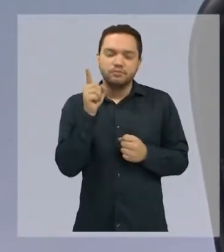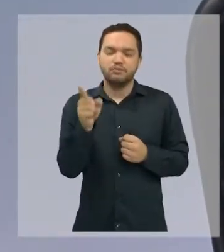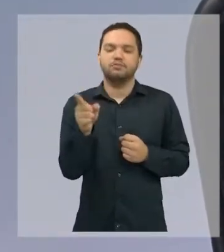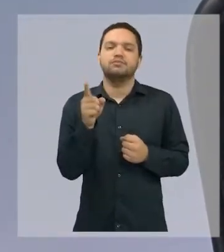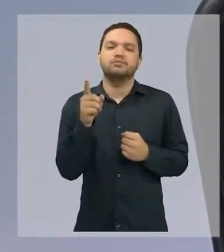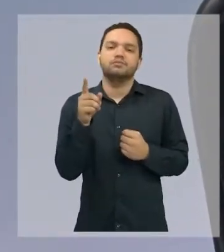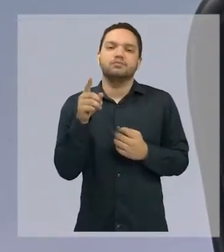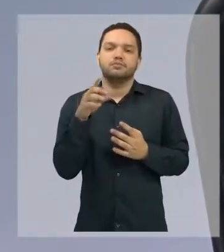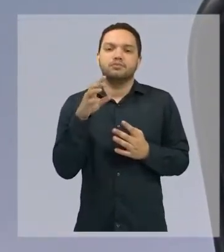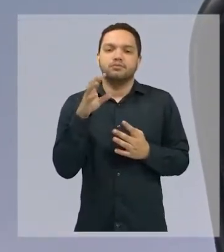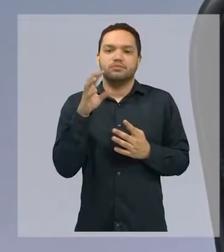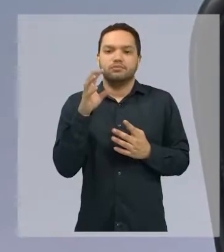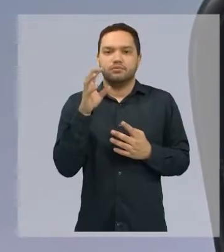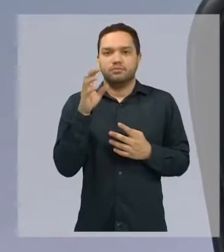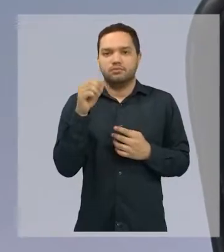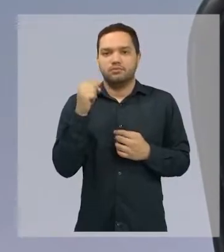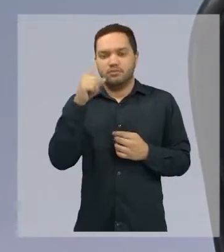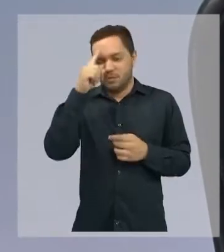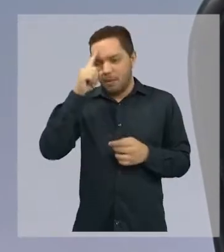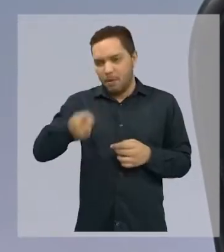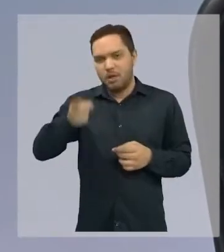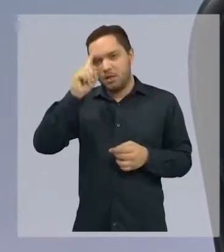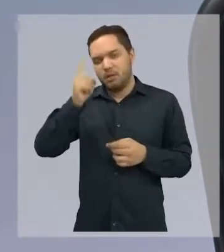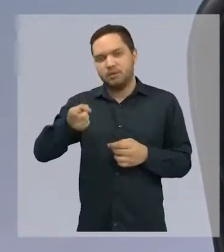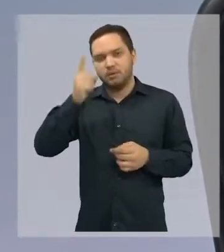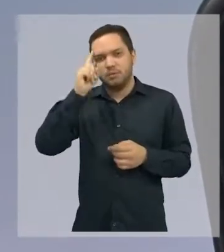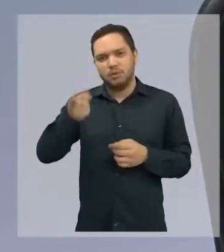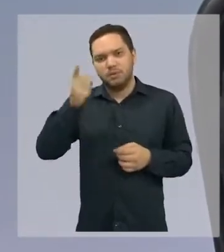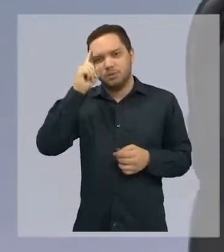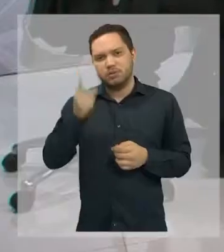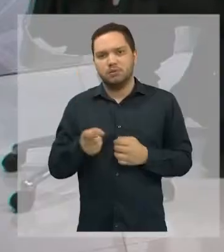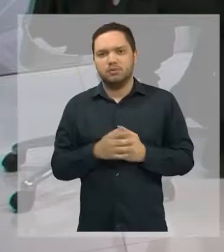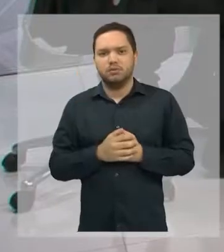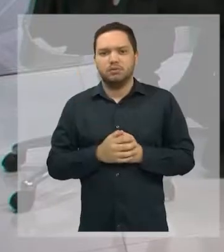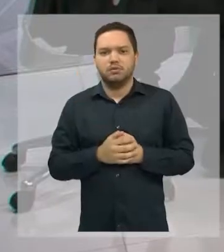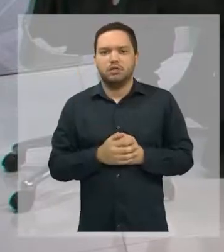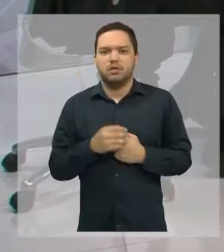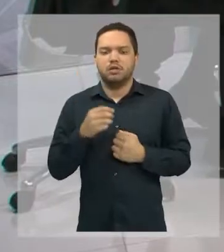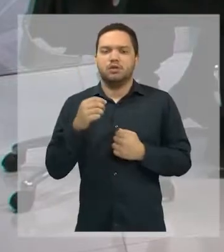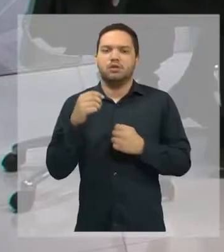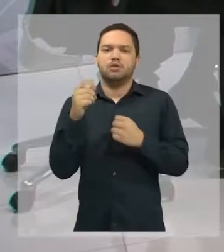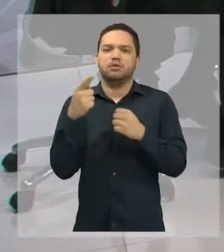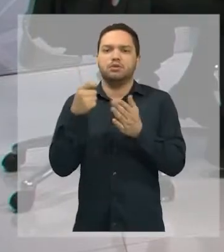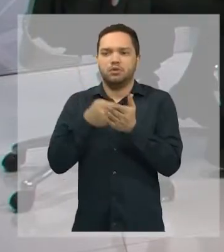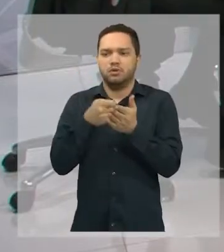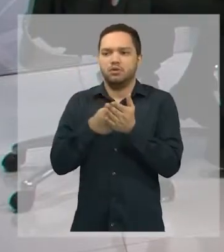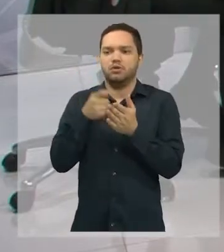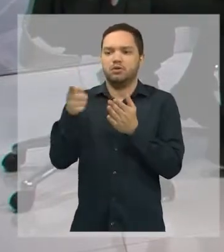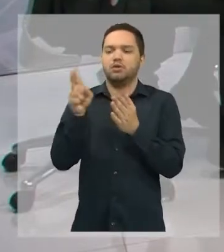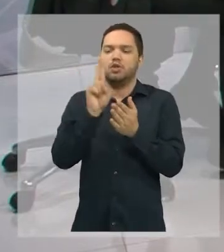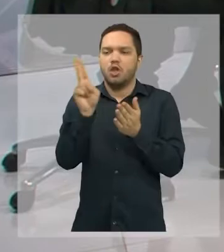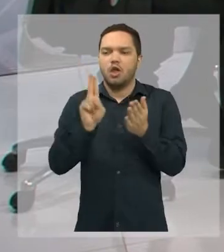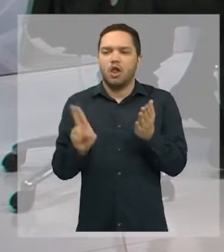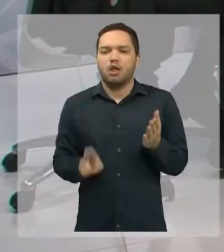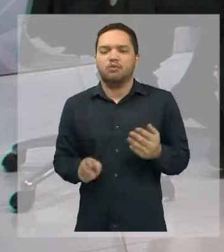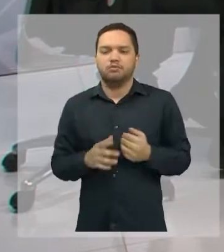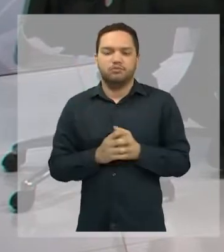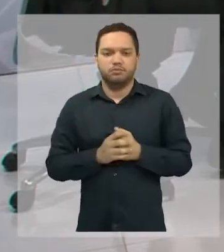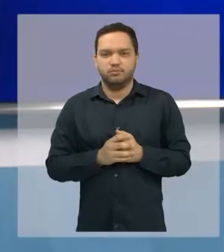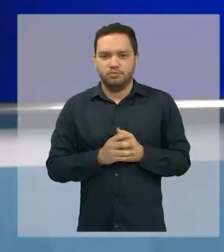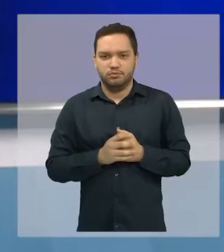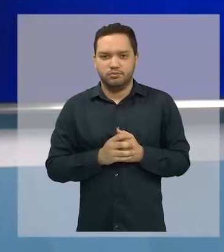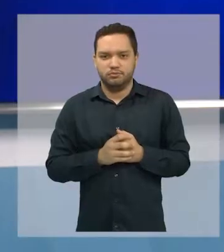diretor de partido, presidente de partido, tomou a caneta do Bolsonaro e disse: nós temos 30 deputados, 70 deputados, nós exigimos que ele nomeasse o ano